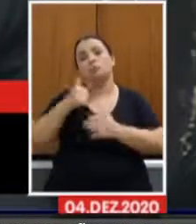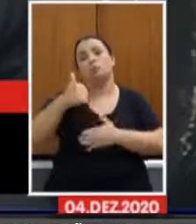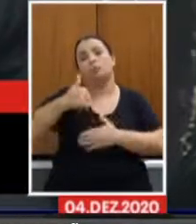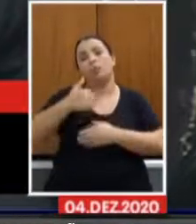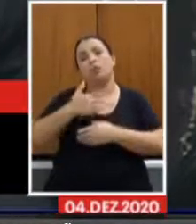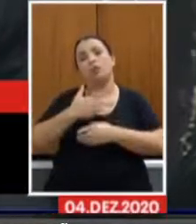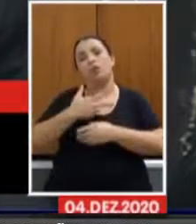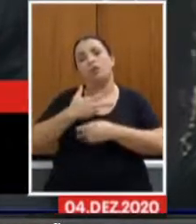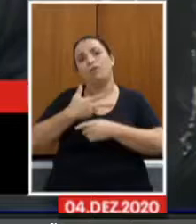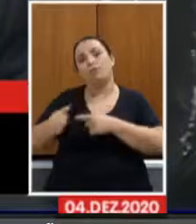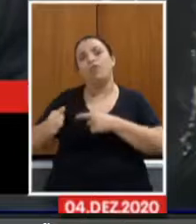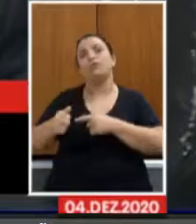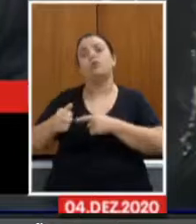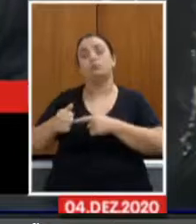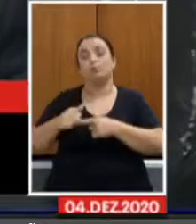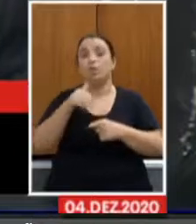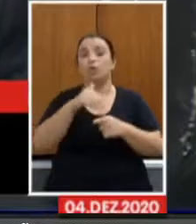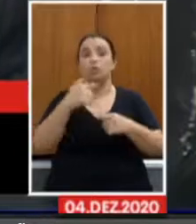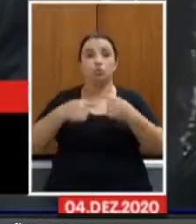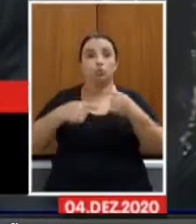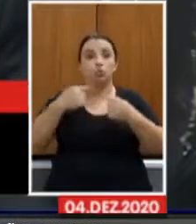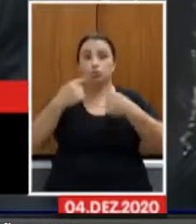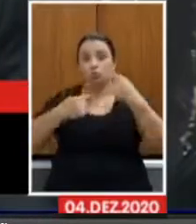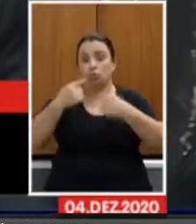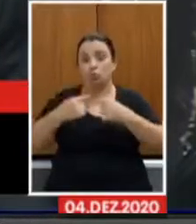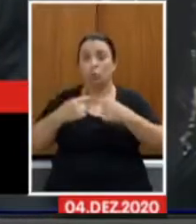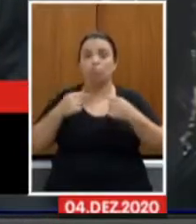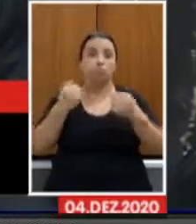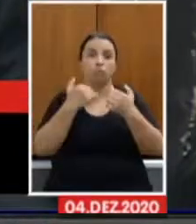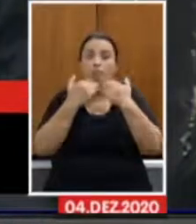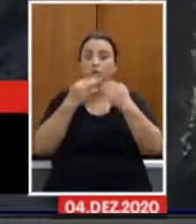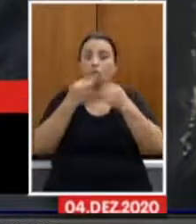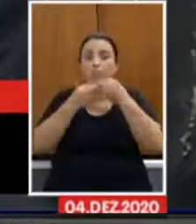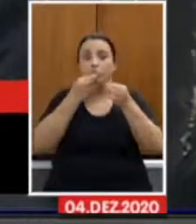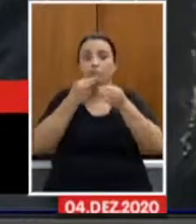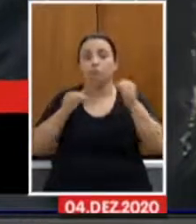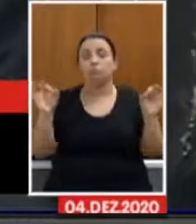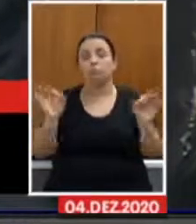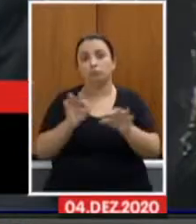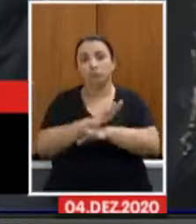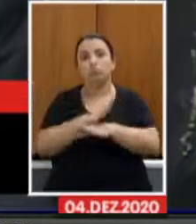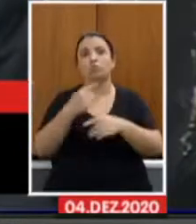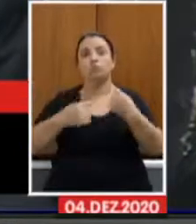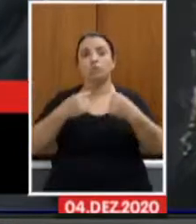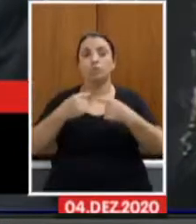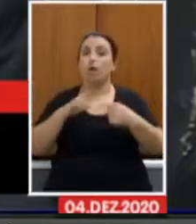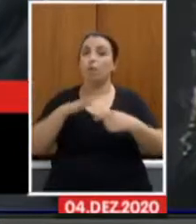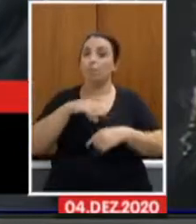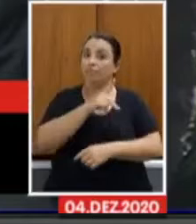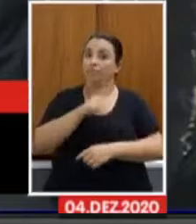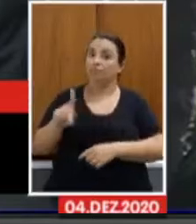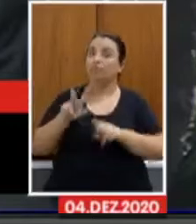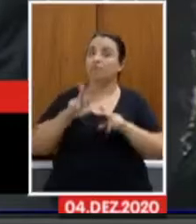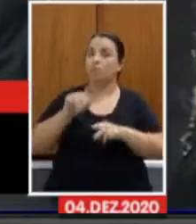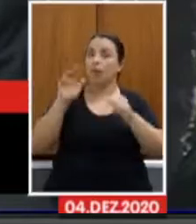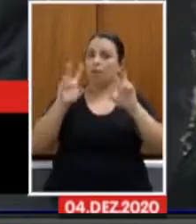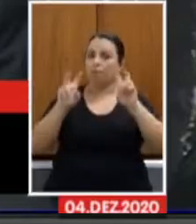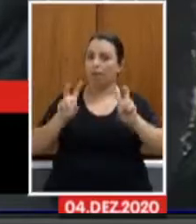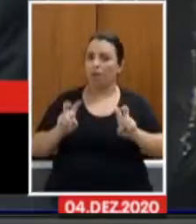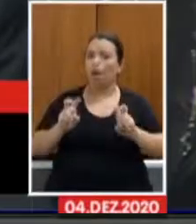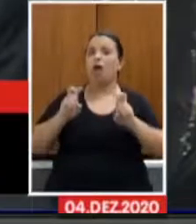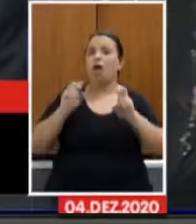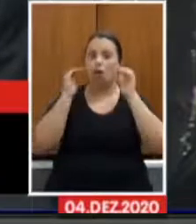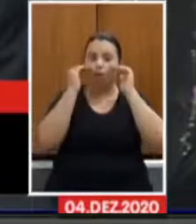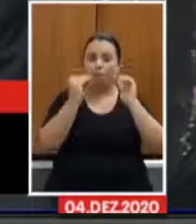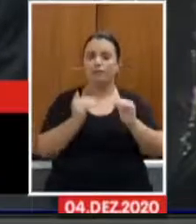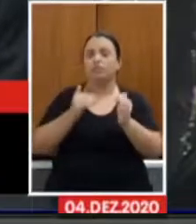Em discussão o projeto, não há oradores inscritos, encerra-se a discussão. A presidência vai submeter a matéria à votação pelo processo